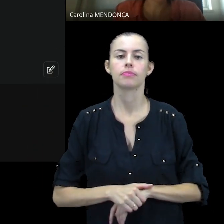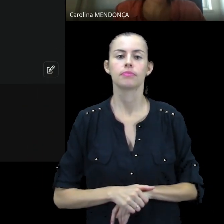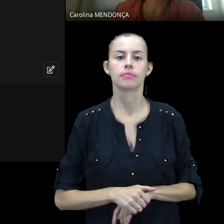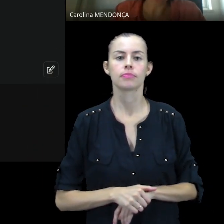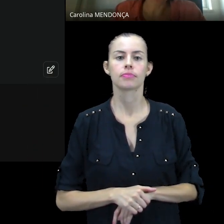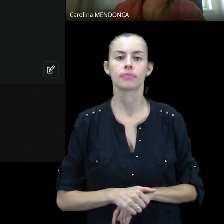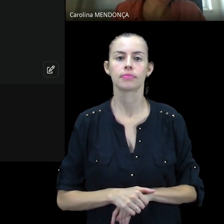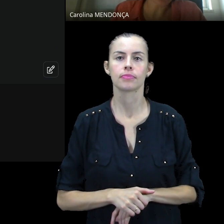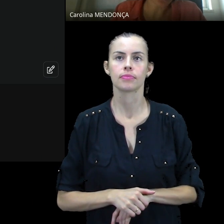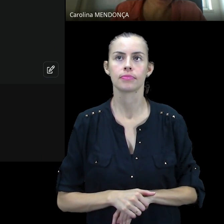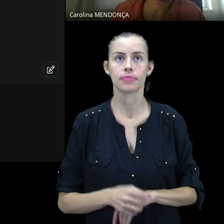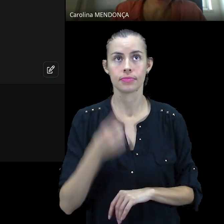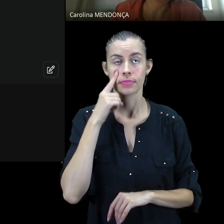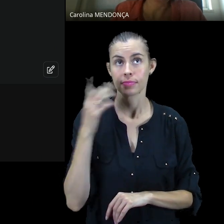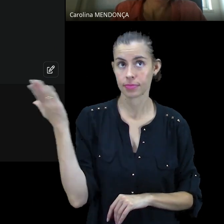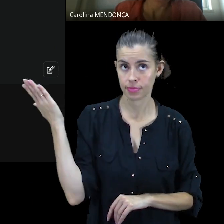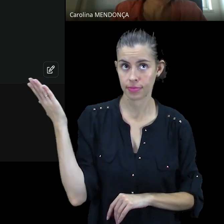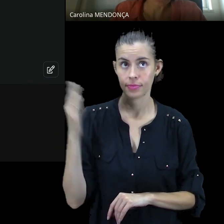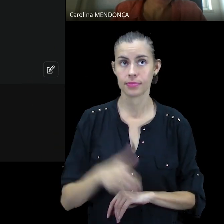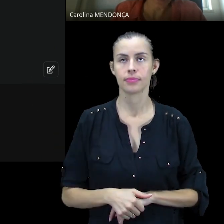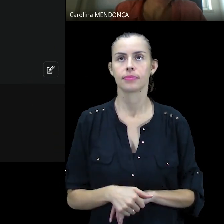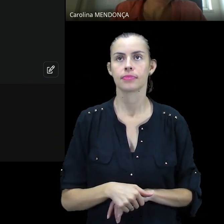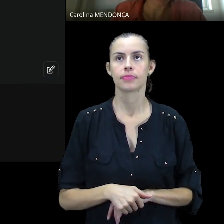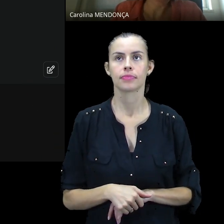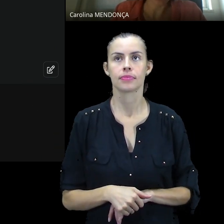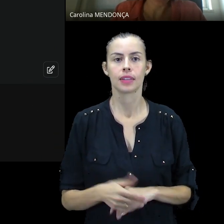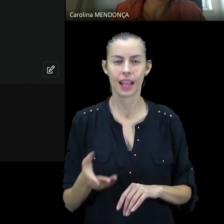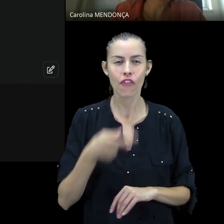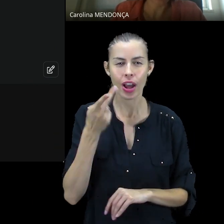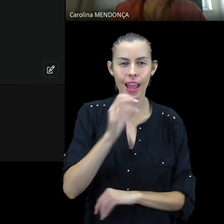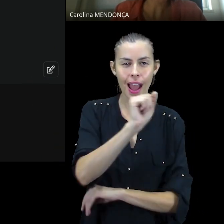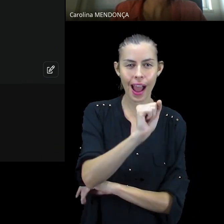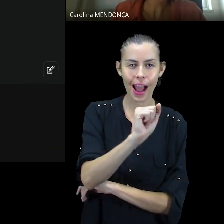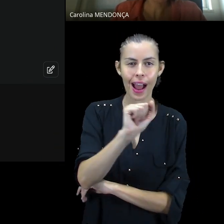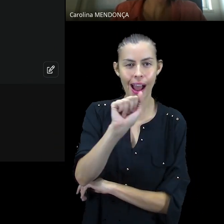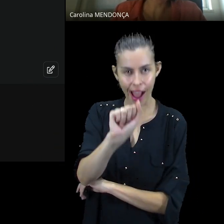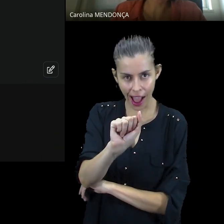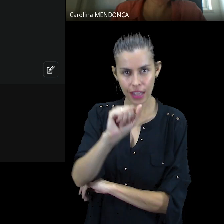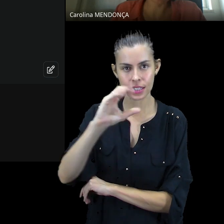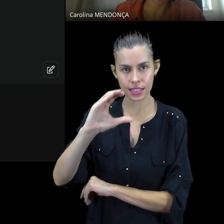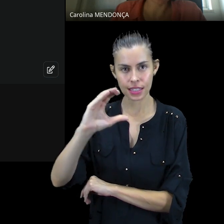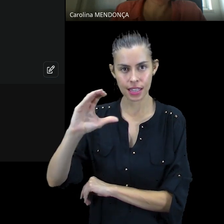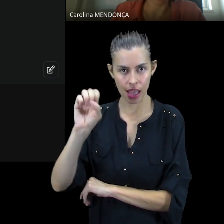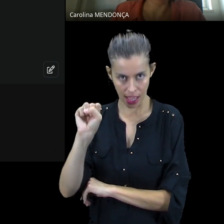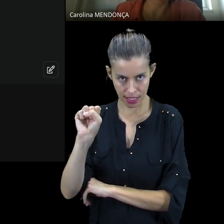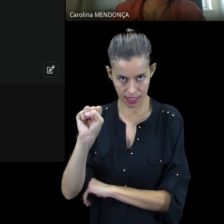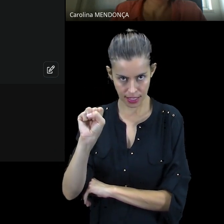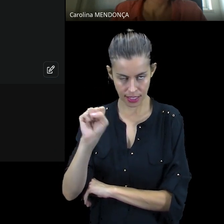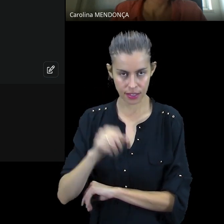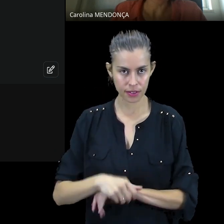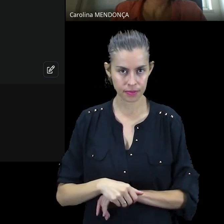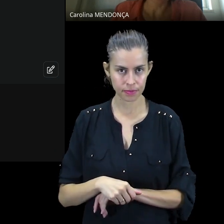Ação Curricular em Comunidade e Sociedade. As ACCS, na verdade, elas são um projeto que se iniciou na